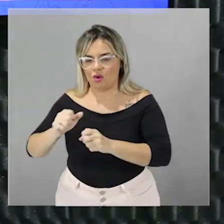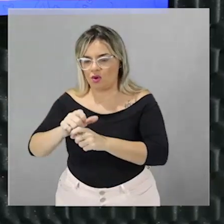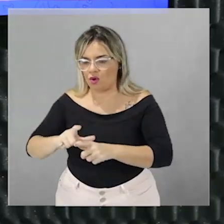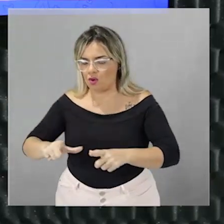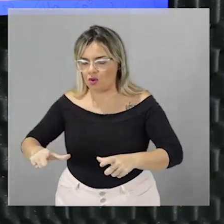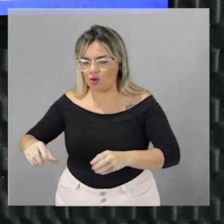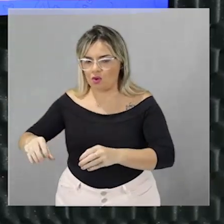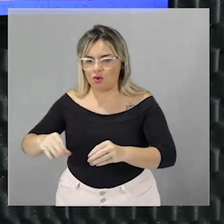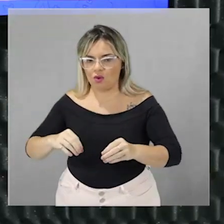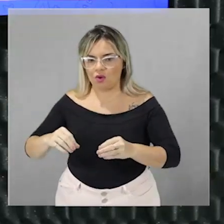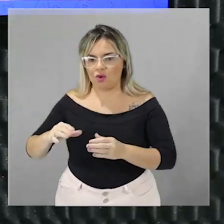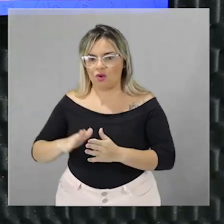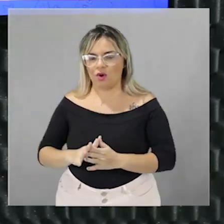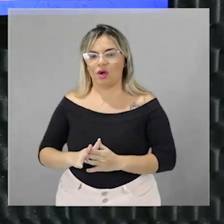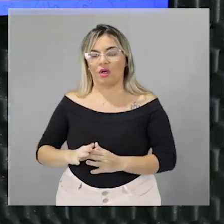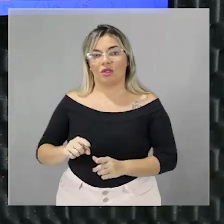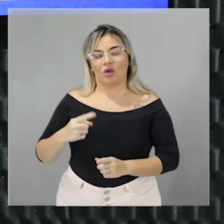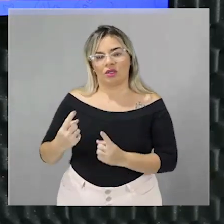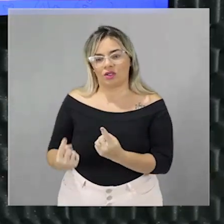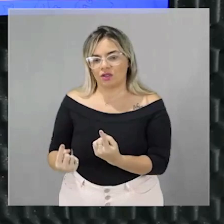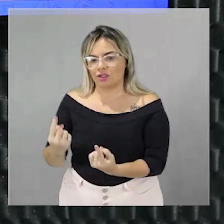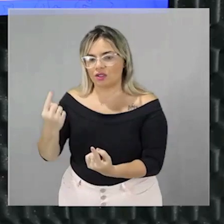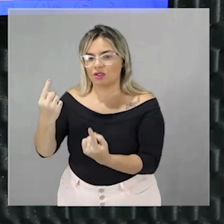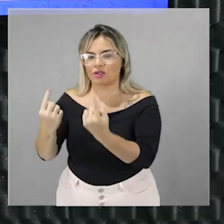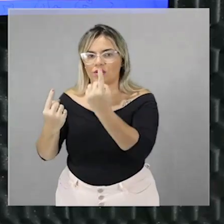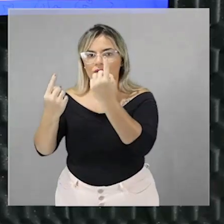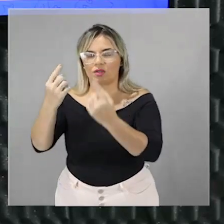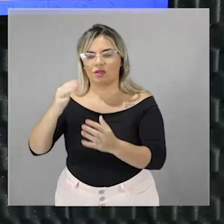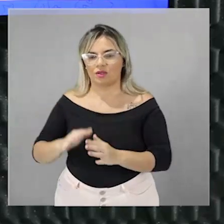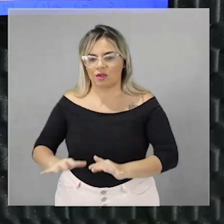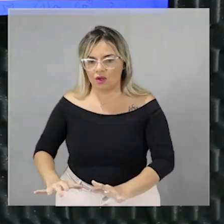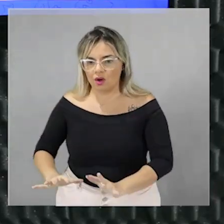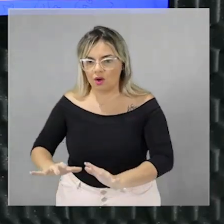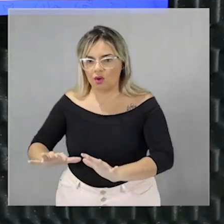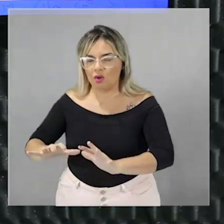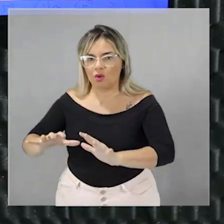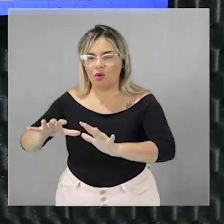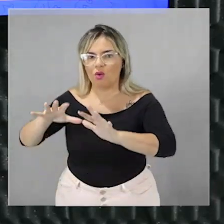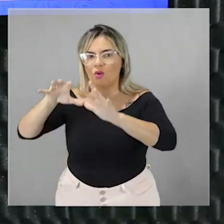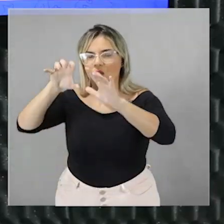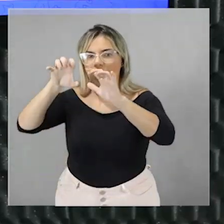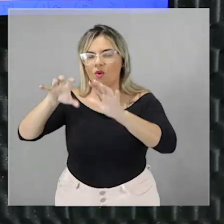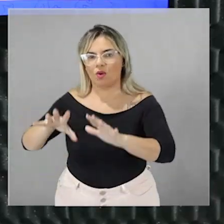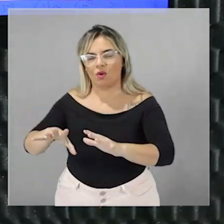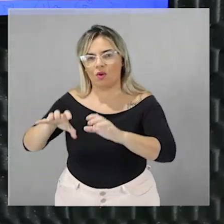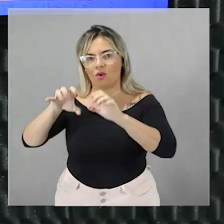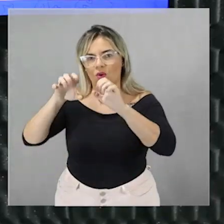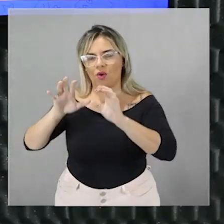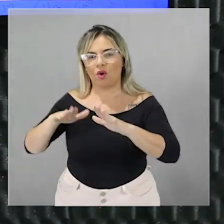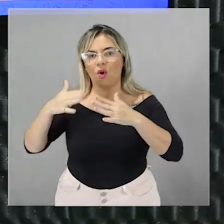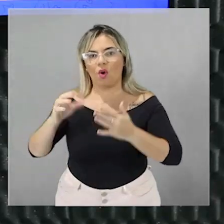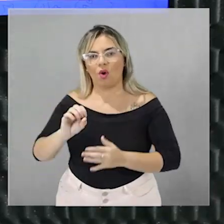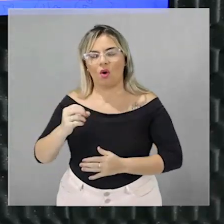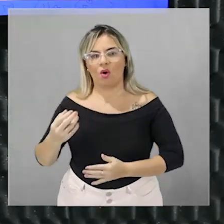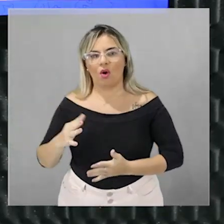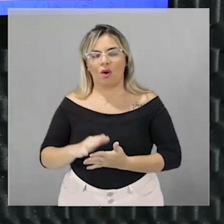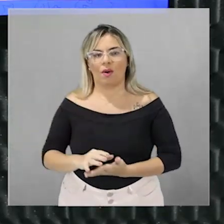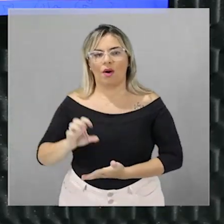vendo as setinhas subindo novamente, que nós temos ali um processo de transpiração, ou, muita atenção nesse termo,